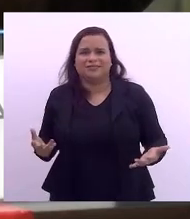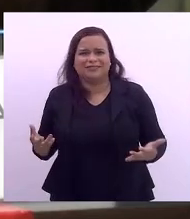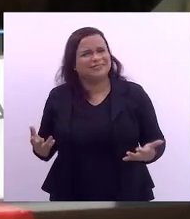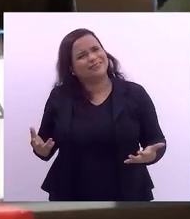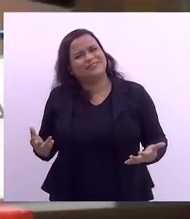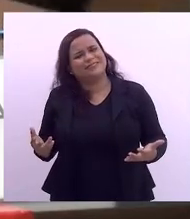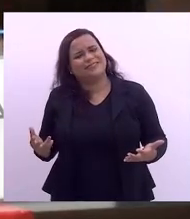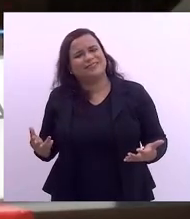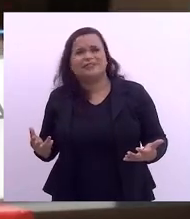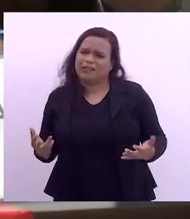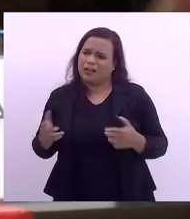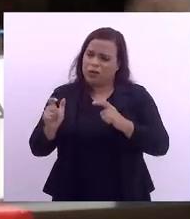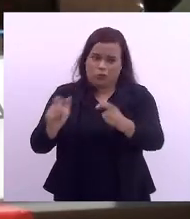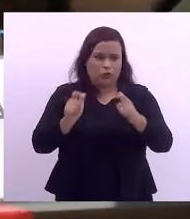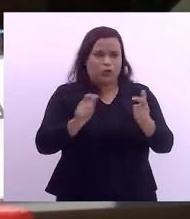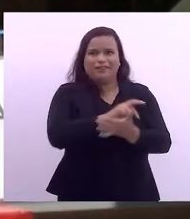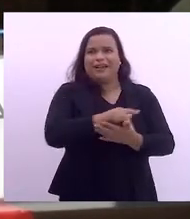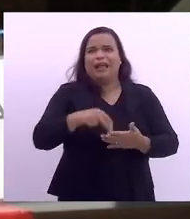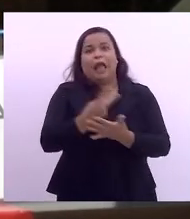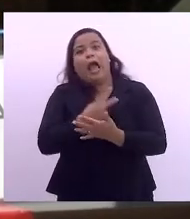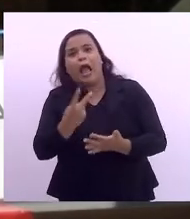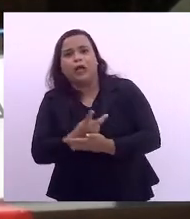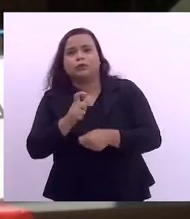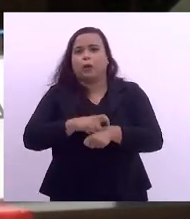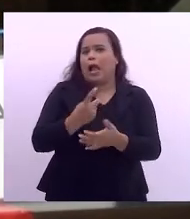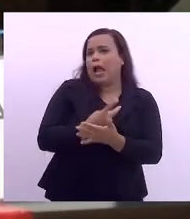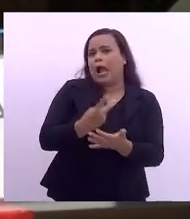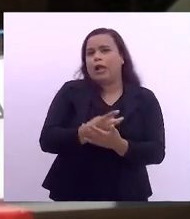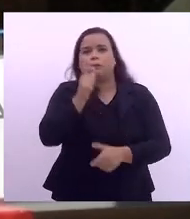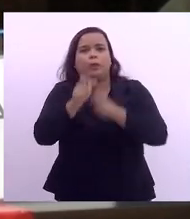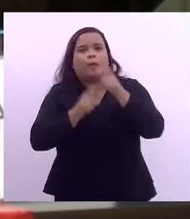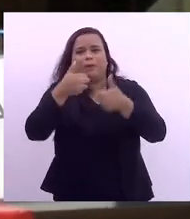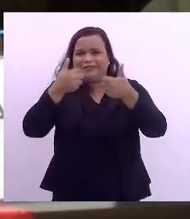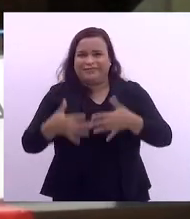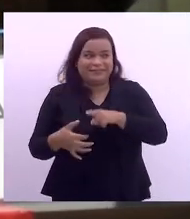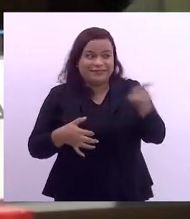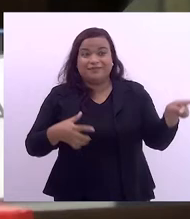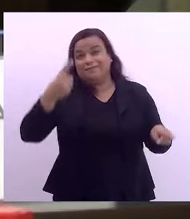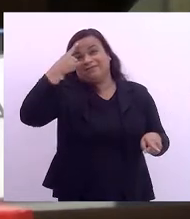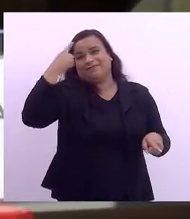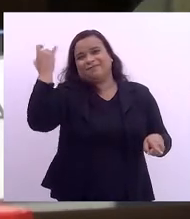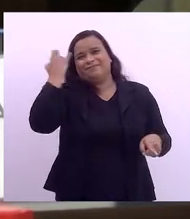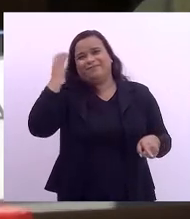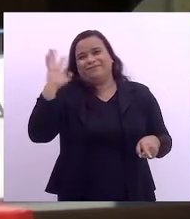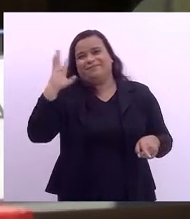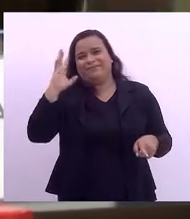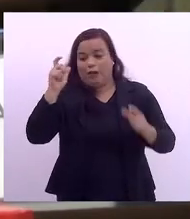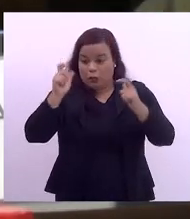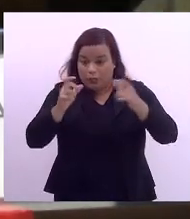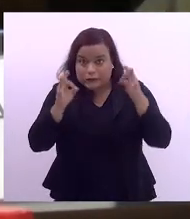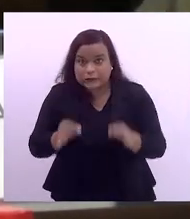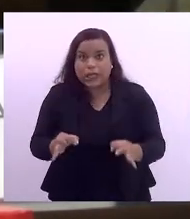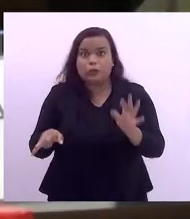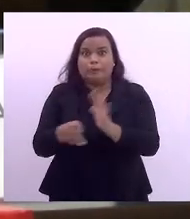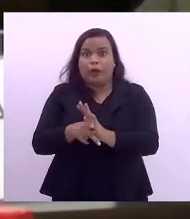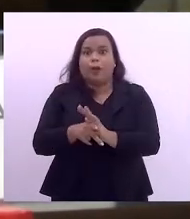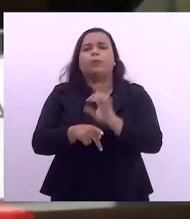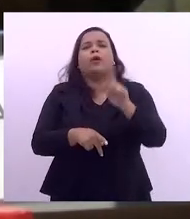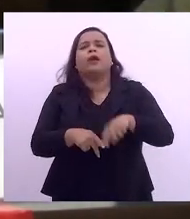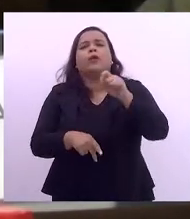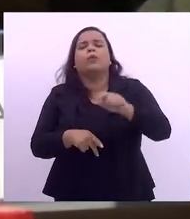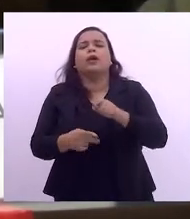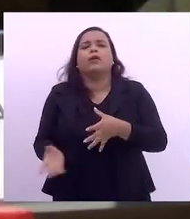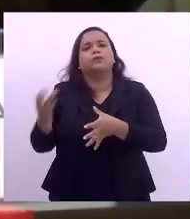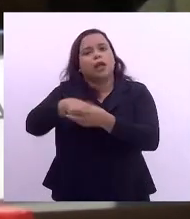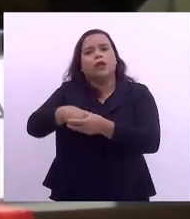Esses lugares são os lugares errados e momentos errados. Não é. O lugar certo para esse sistema que ele age são dentro